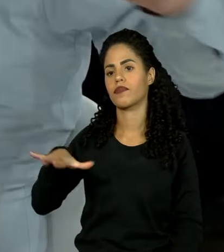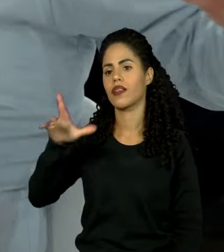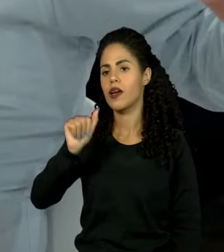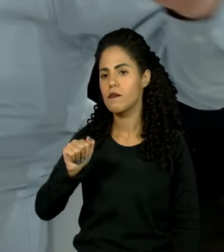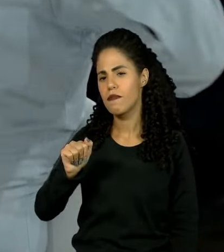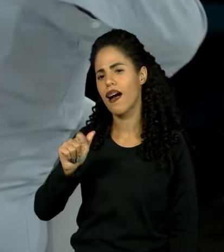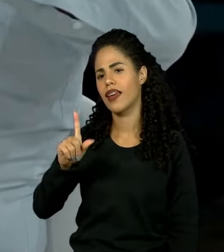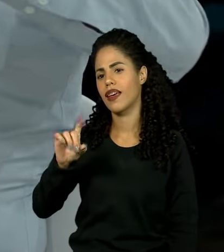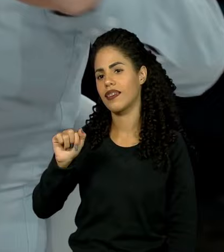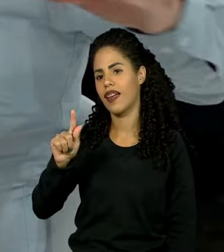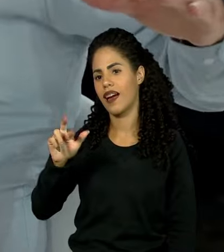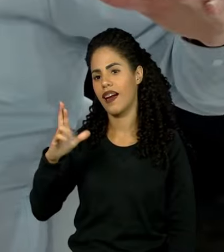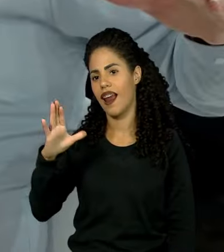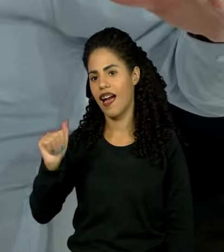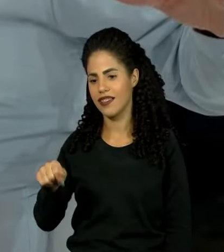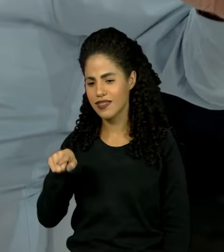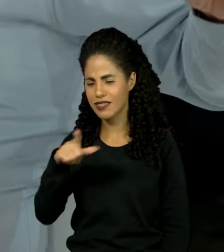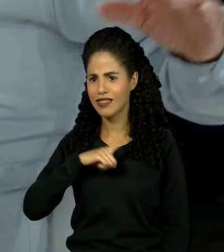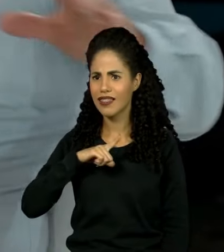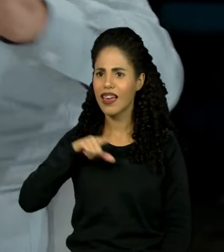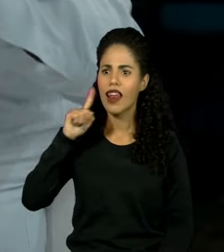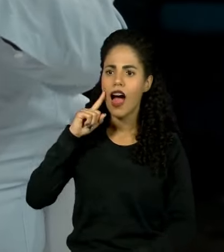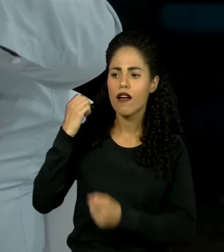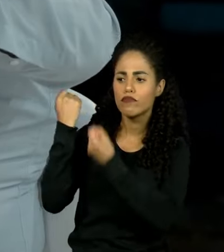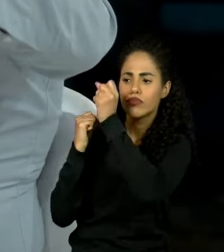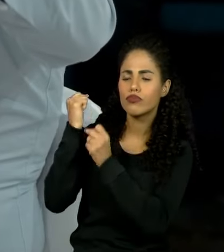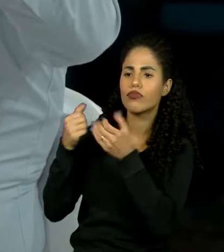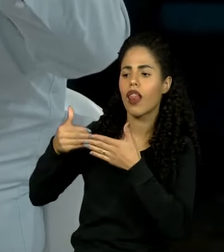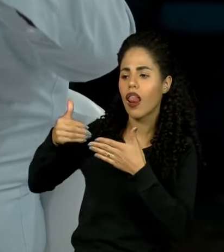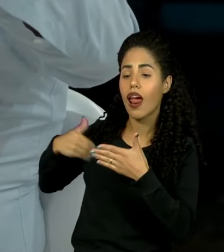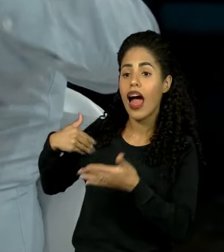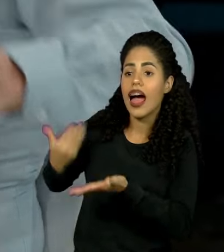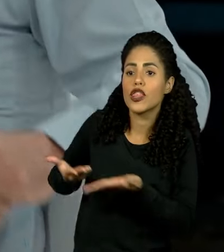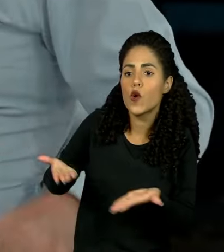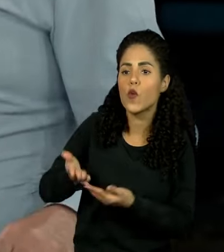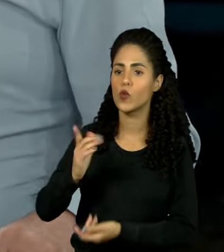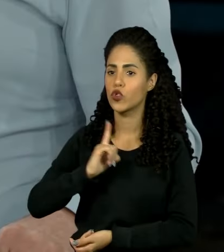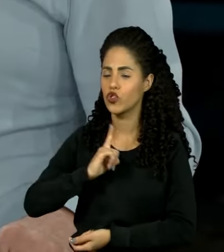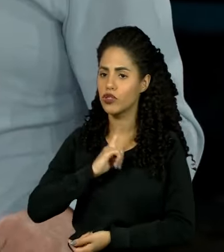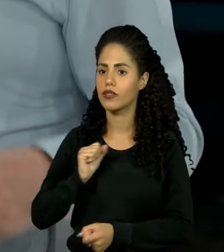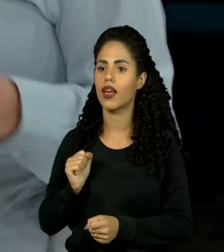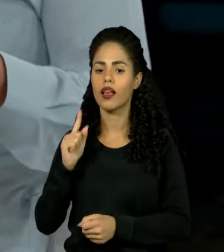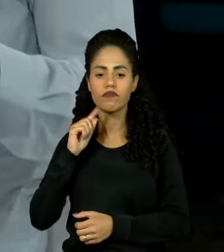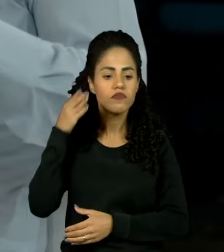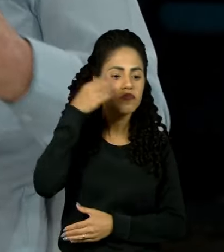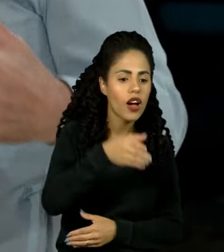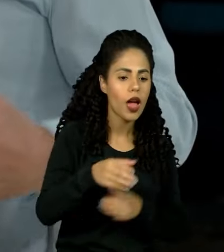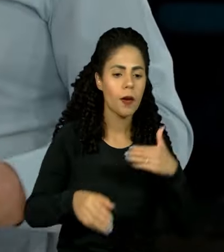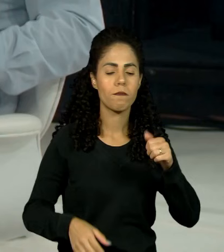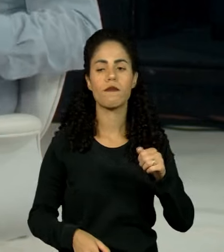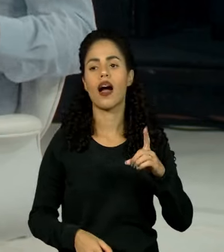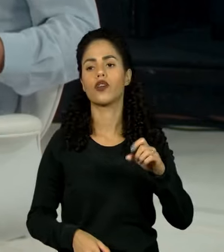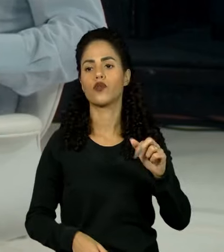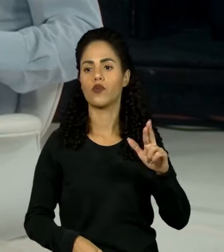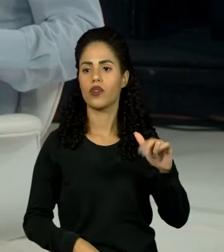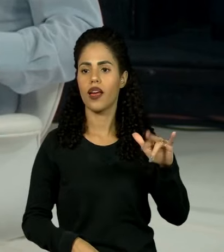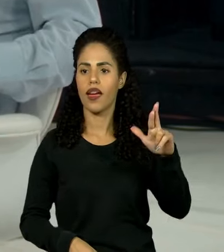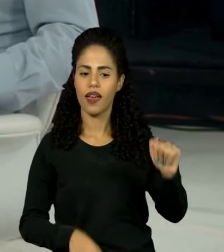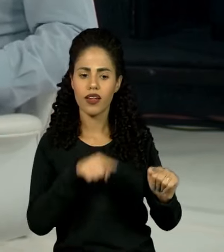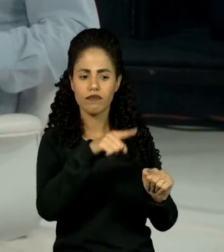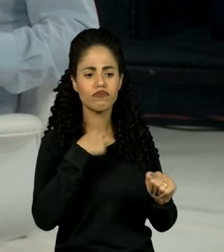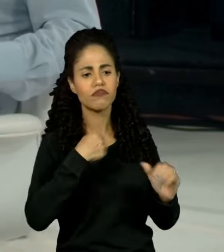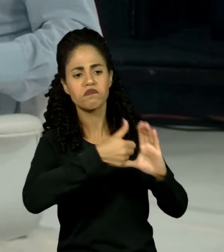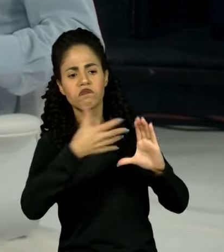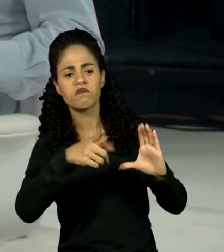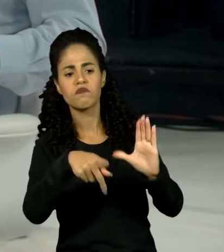aquelas casas na época da industrial aindas estão lá até hoje né Você vai à Madureira que você tem características